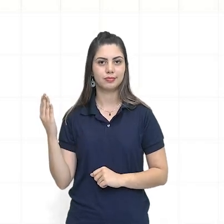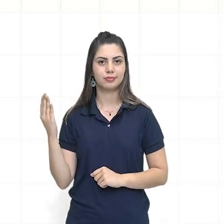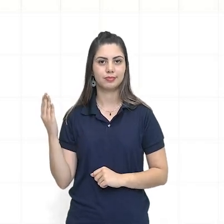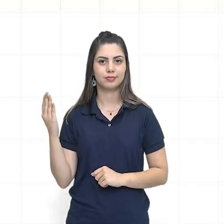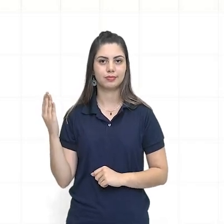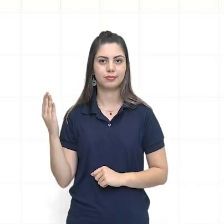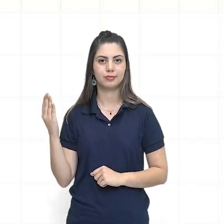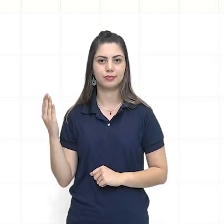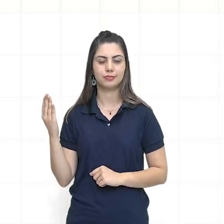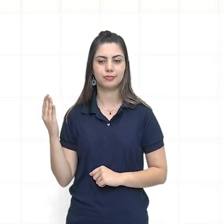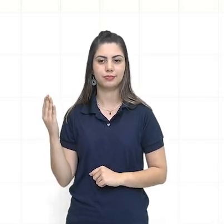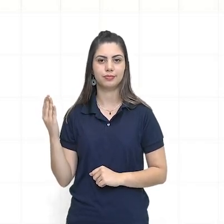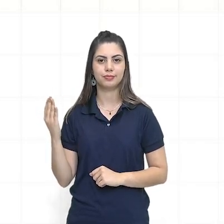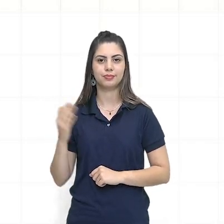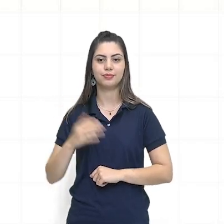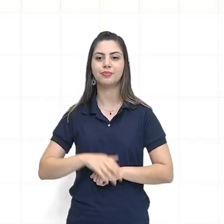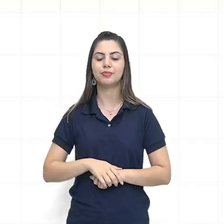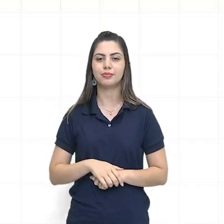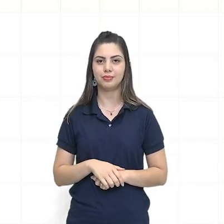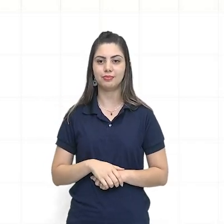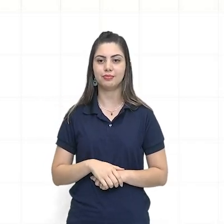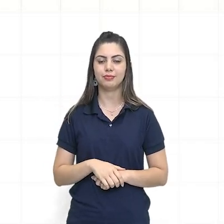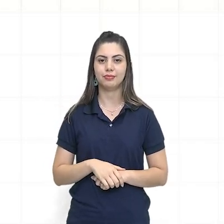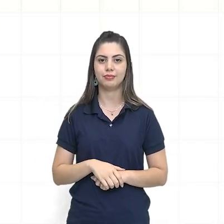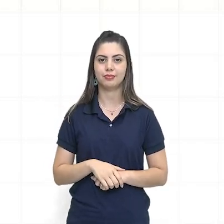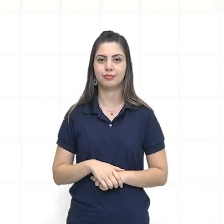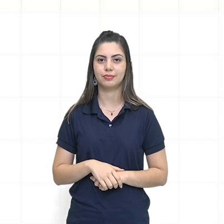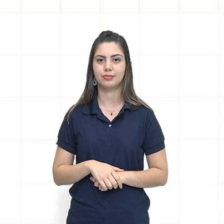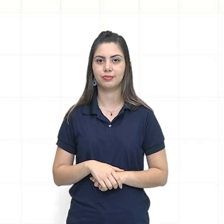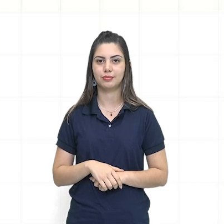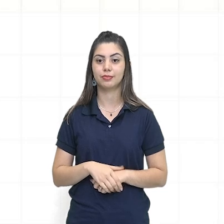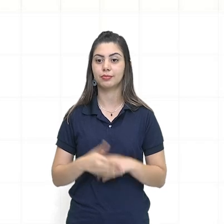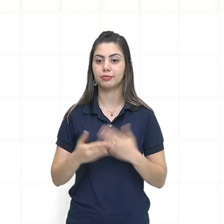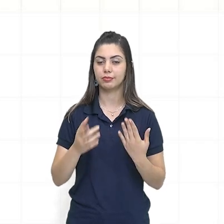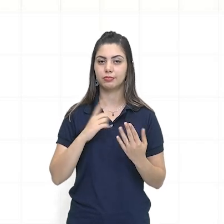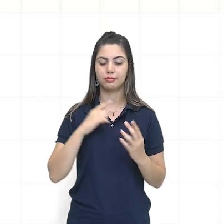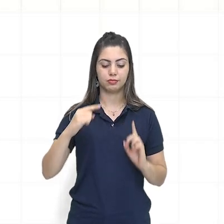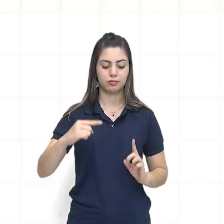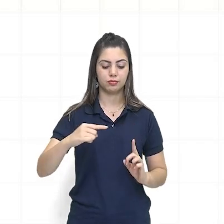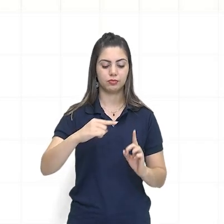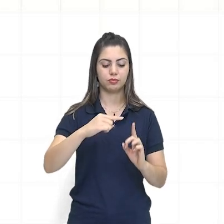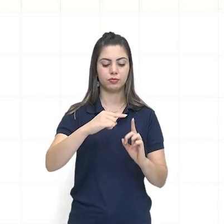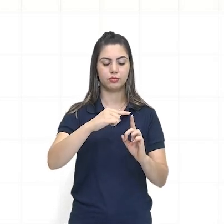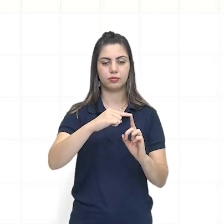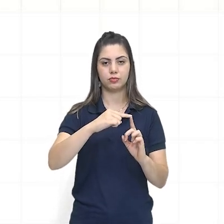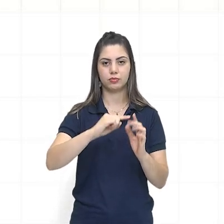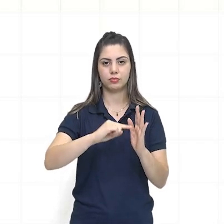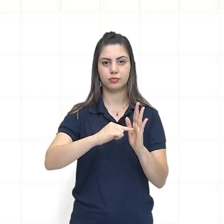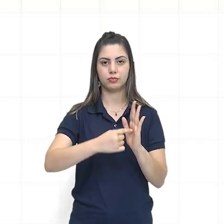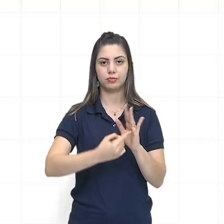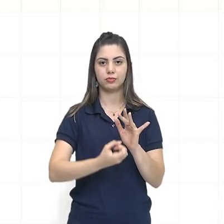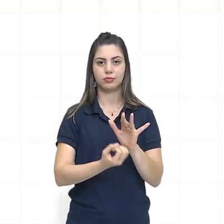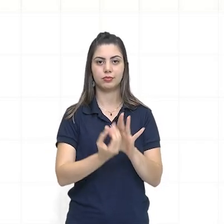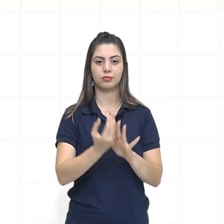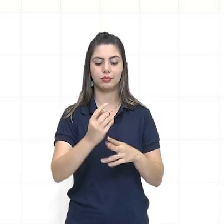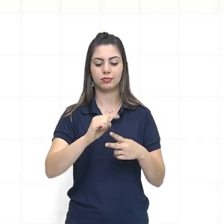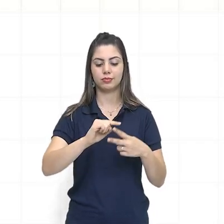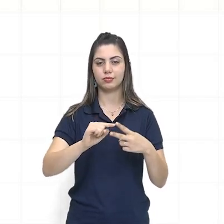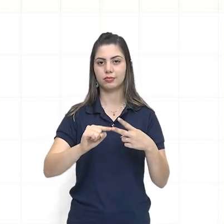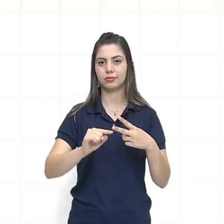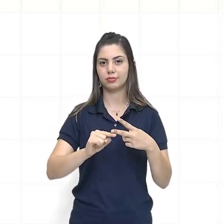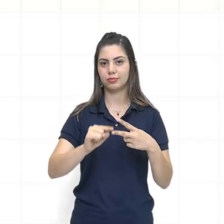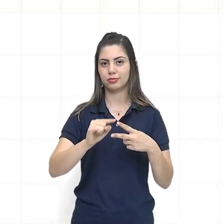outra semirreta e o ponto de encontro dessas duas semirretas, gerando o